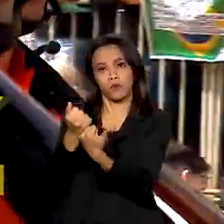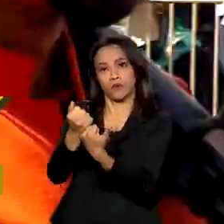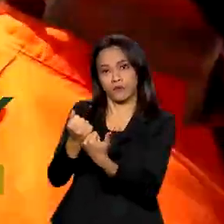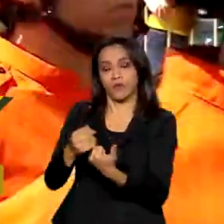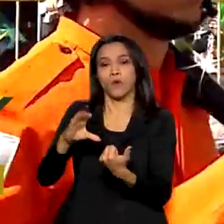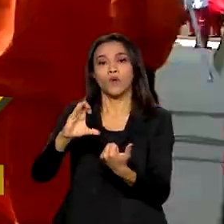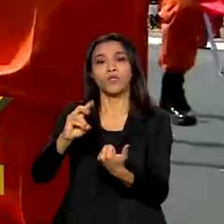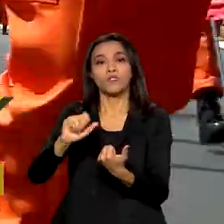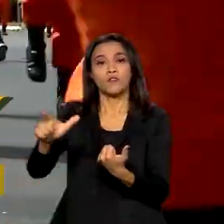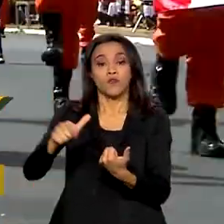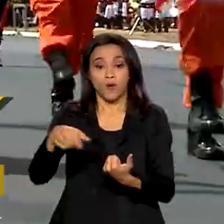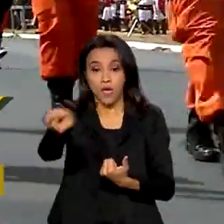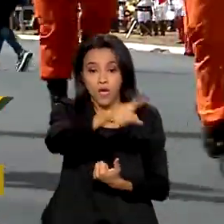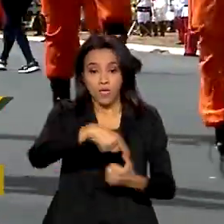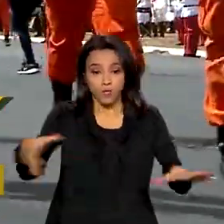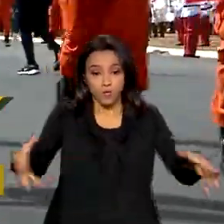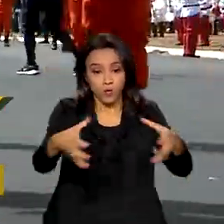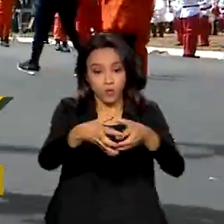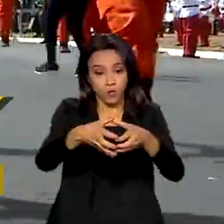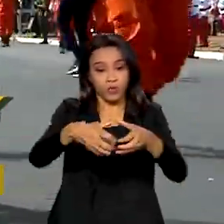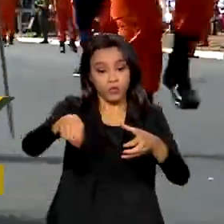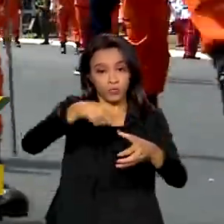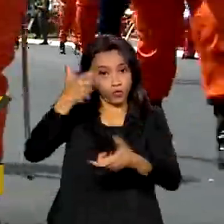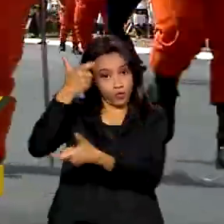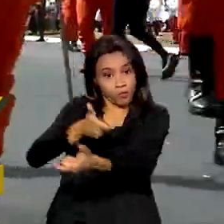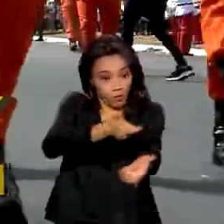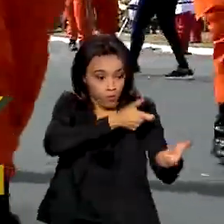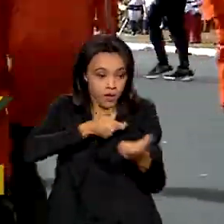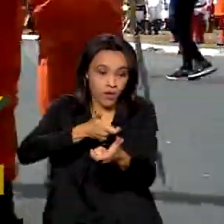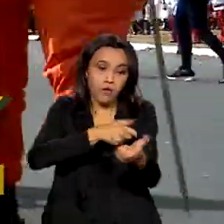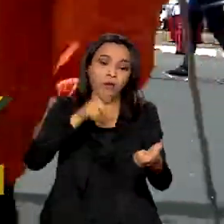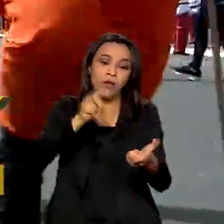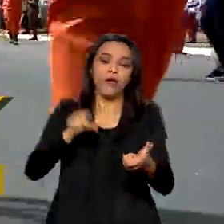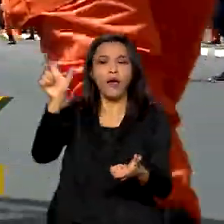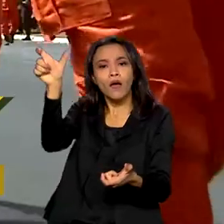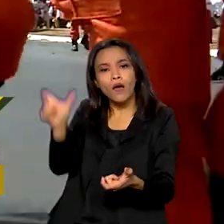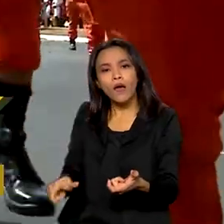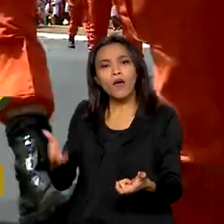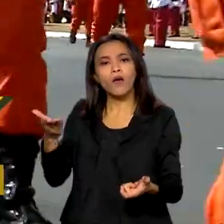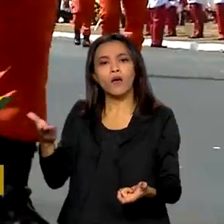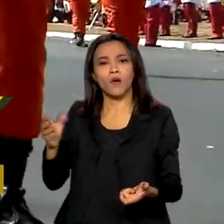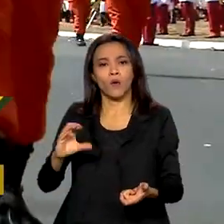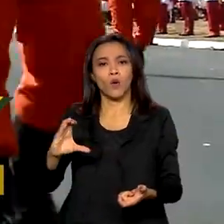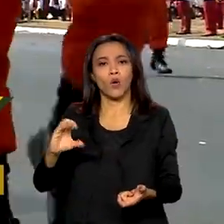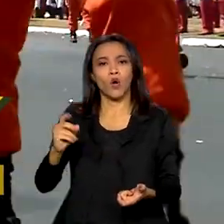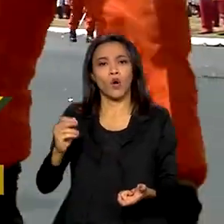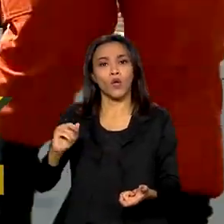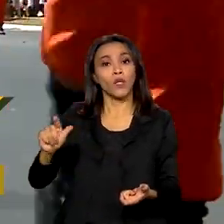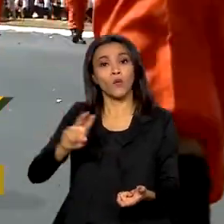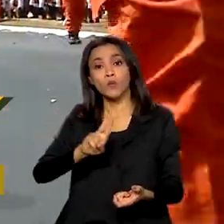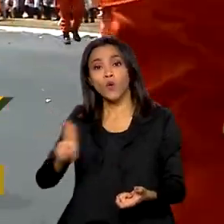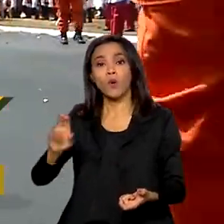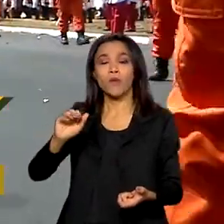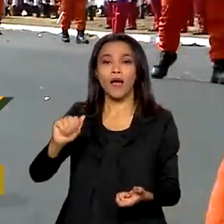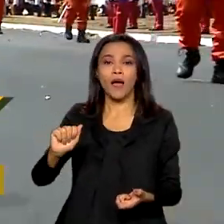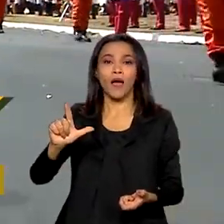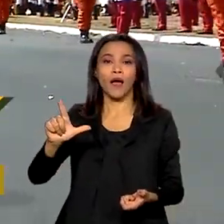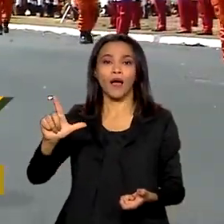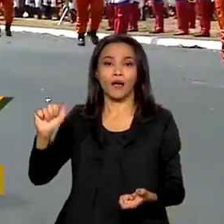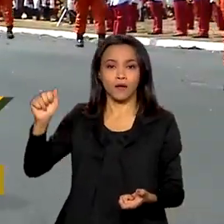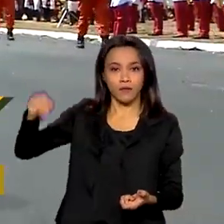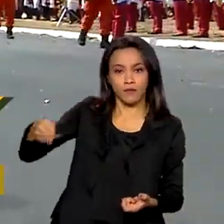de Bombeiros Militar do Distrito Federal é comandado pelo coronel do quadro de oficiais combatentes, Alan Alexandre Araújo.